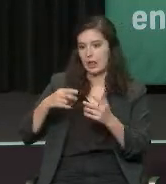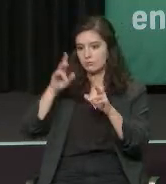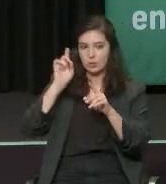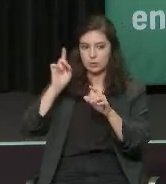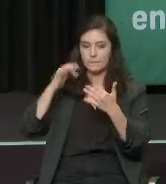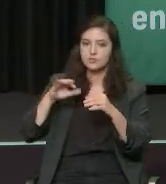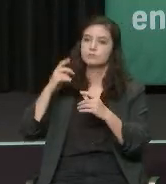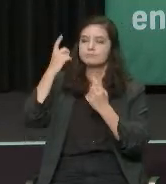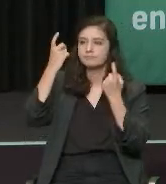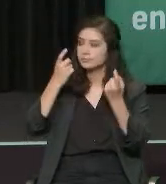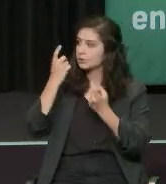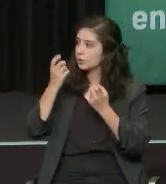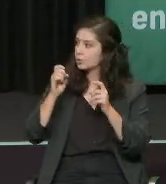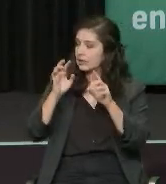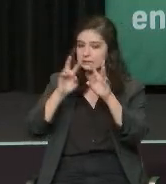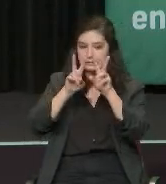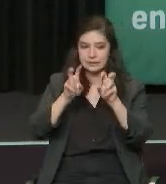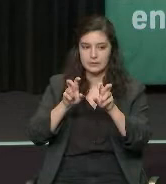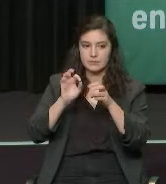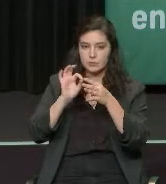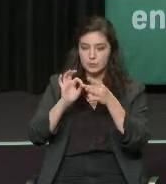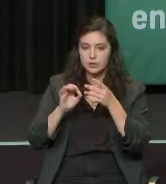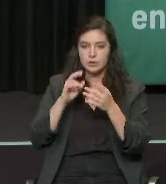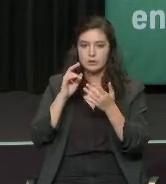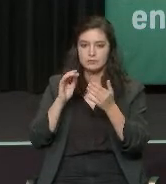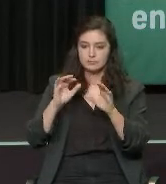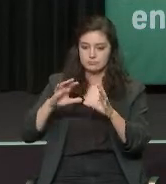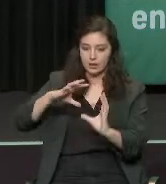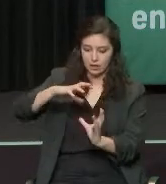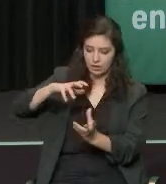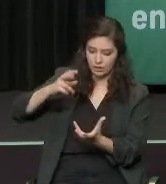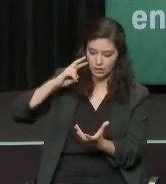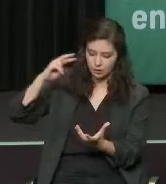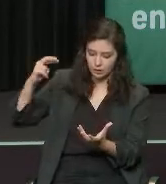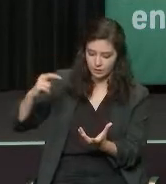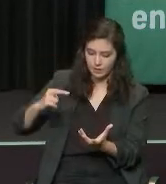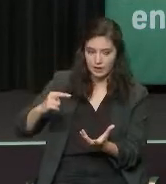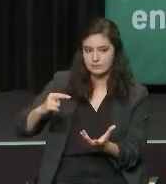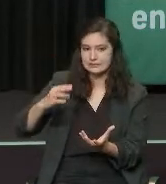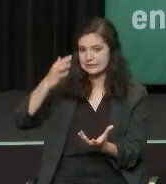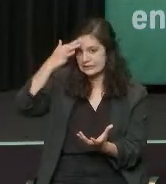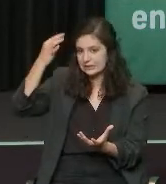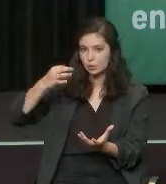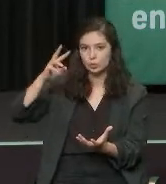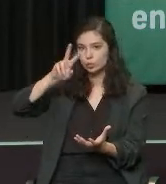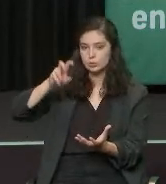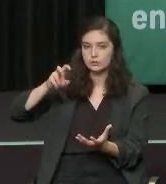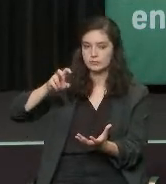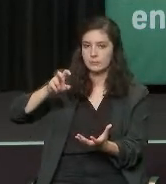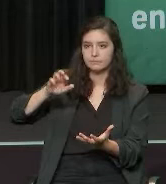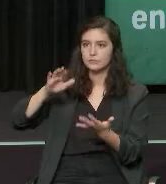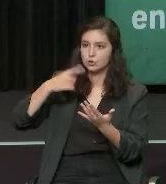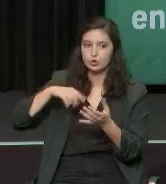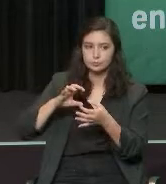do espaço, mas particularmente quando começamos a pensar no tópico em concreto, a observação da